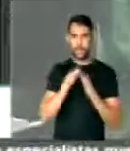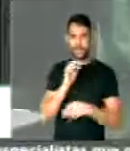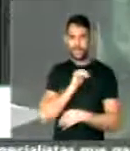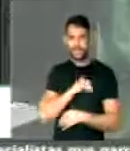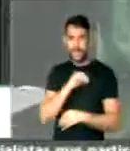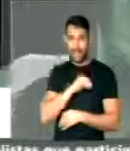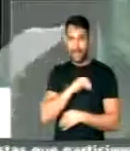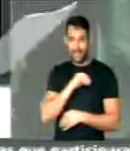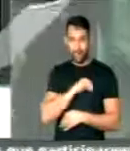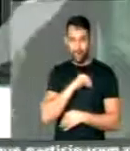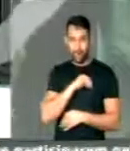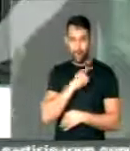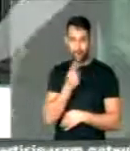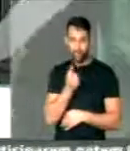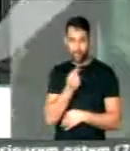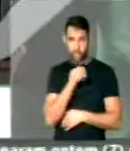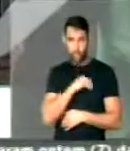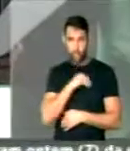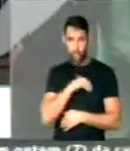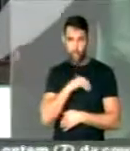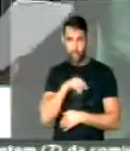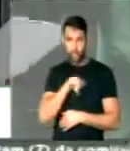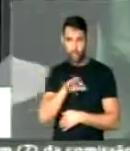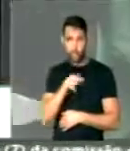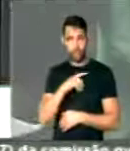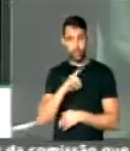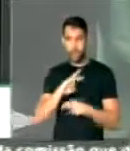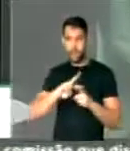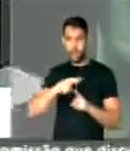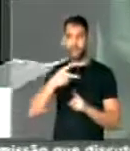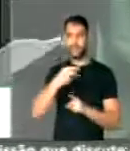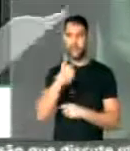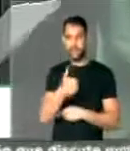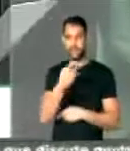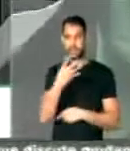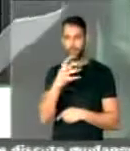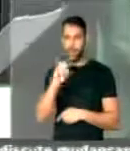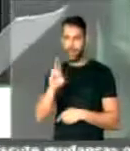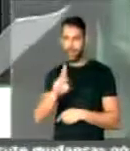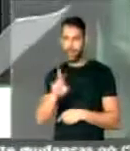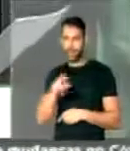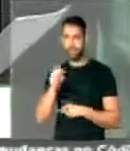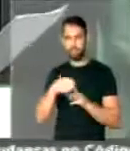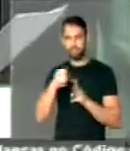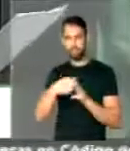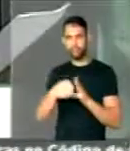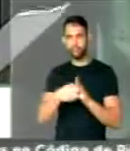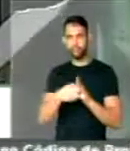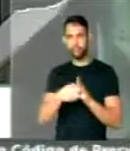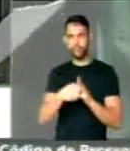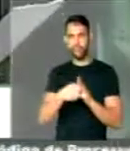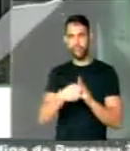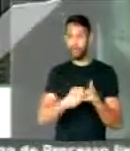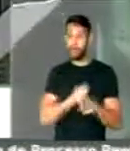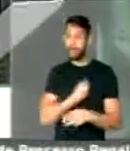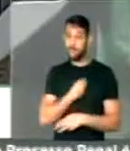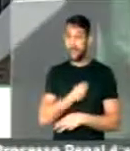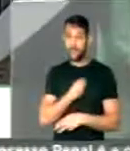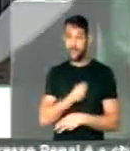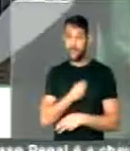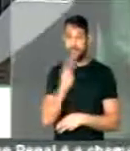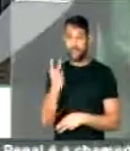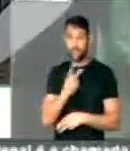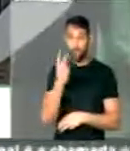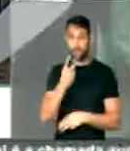por morador não ultrapassará os R$140 mensais. Esses valores